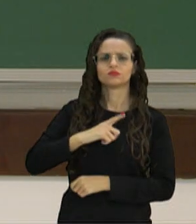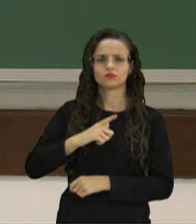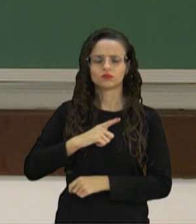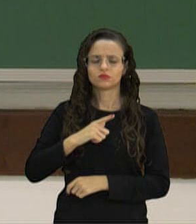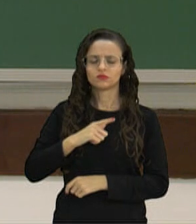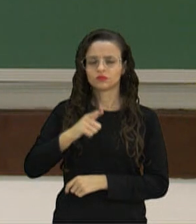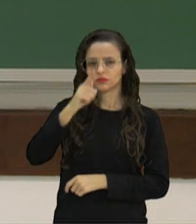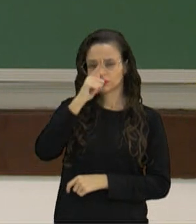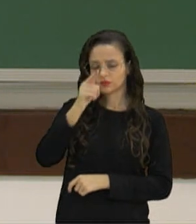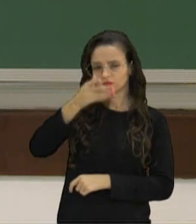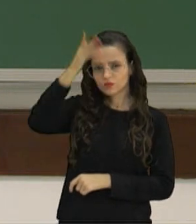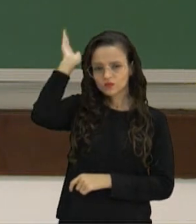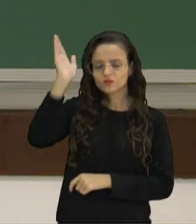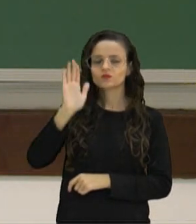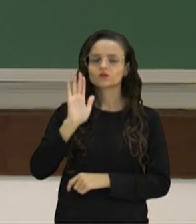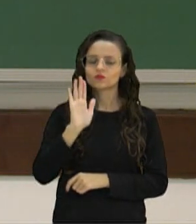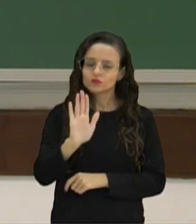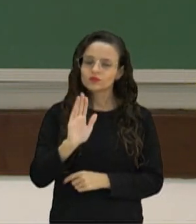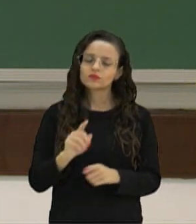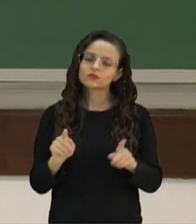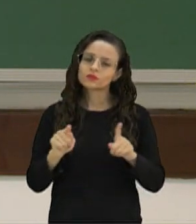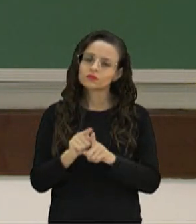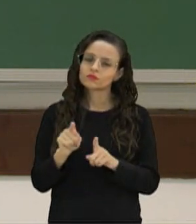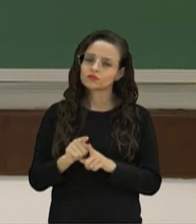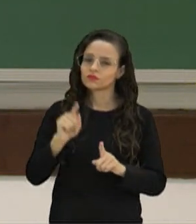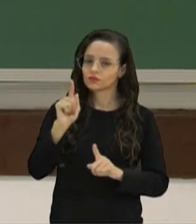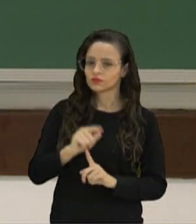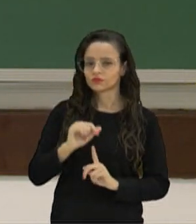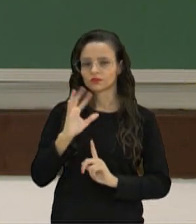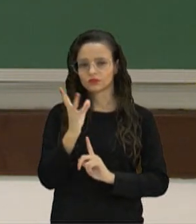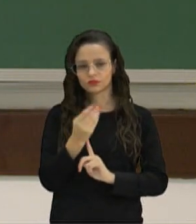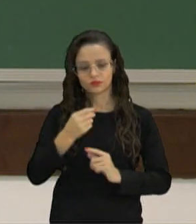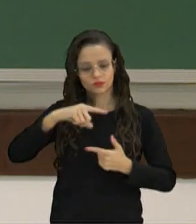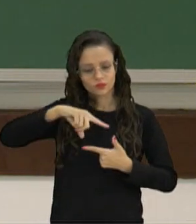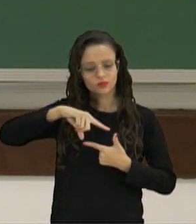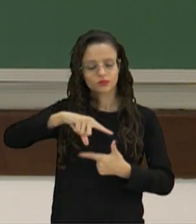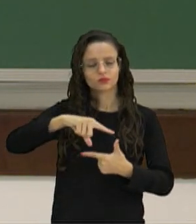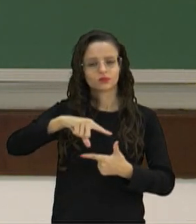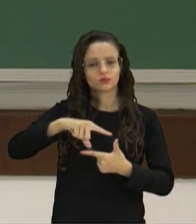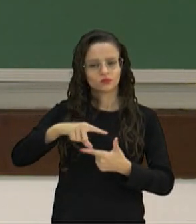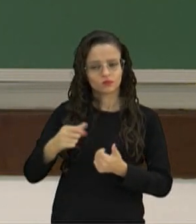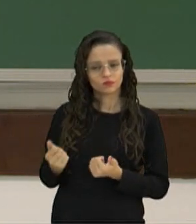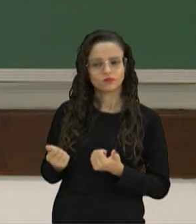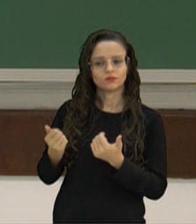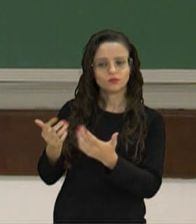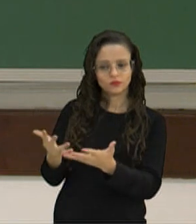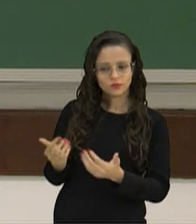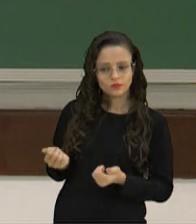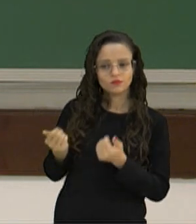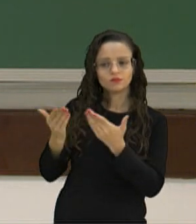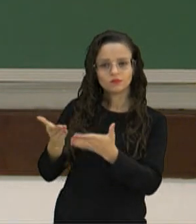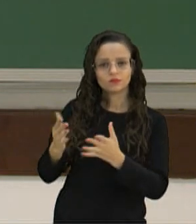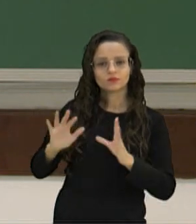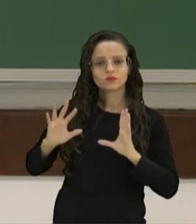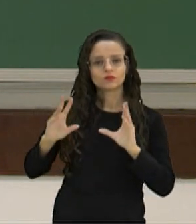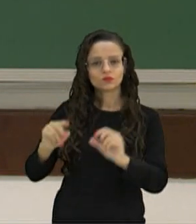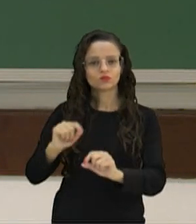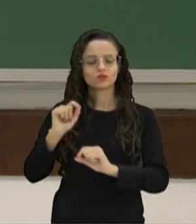greco-romana, mas já era uma arte clássica que estava recebendo toda